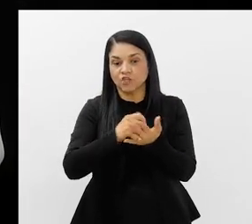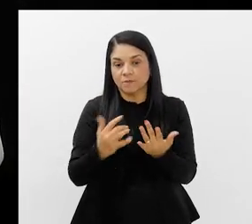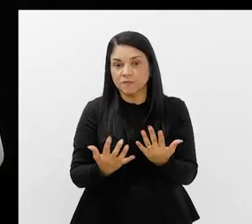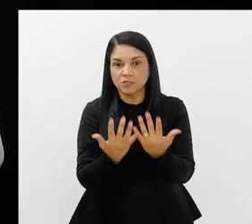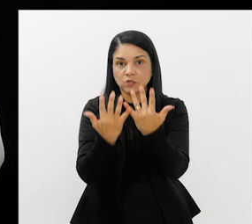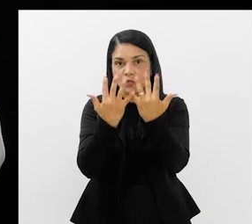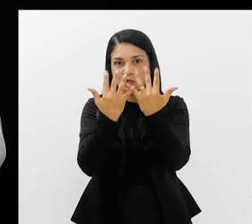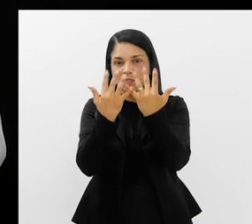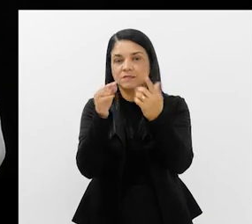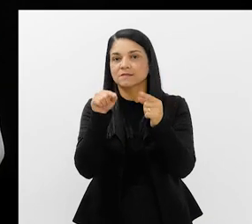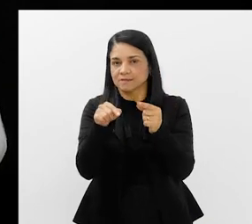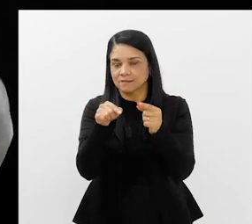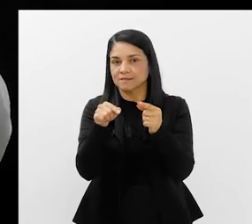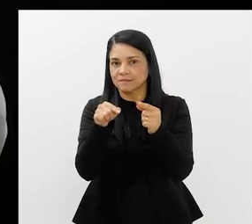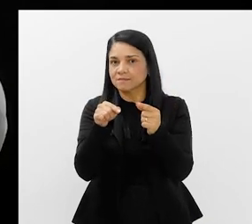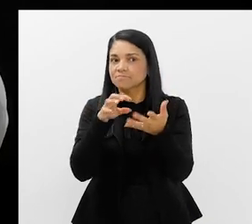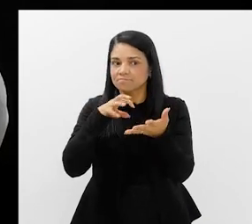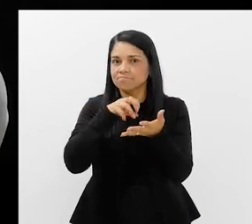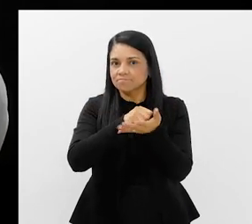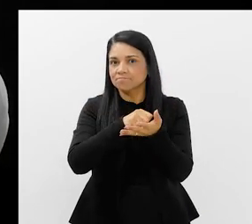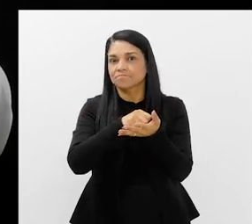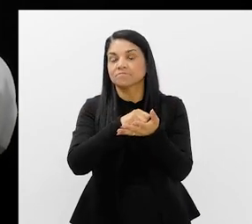emissores